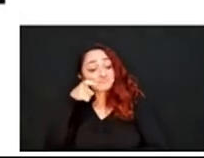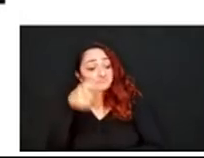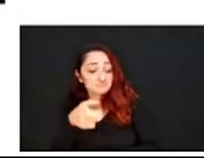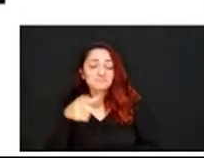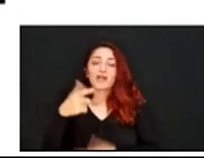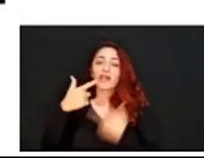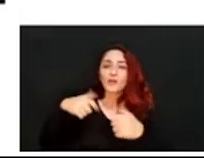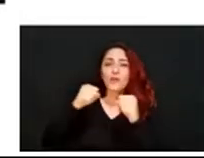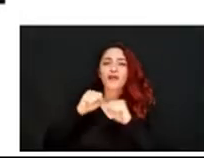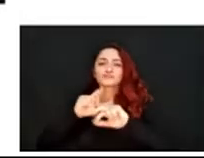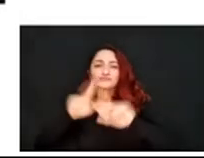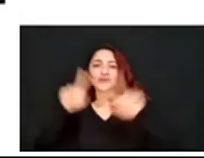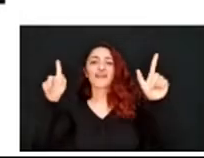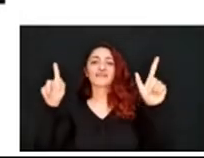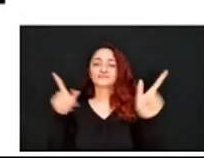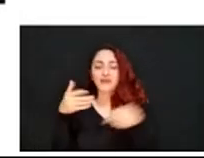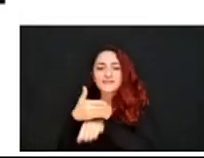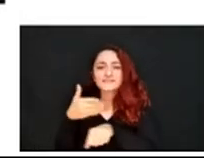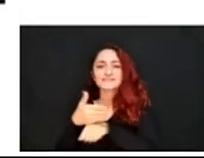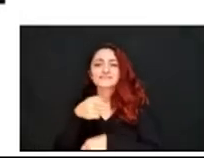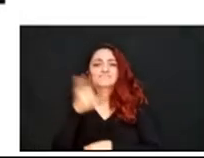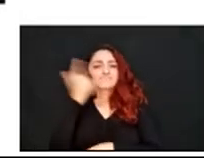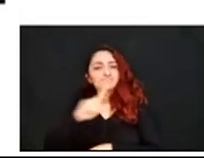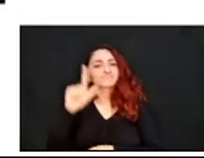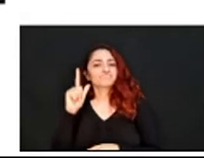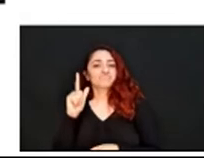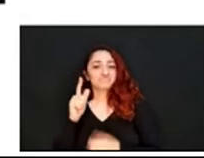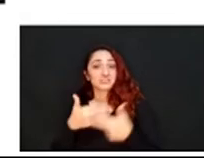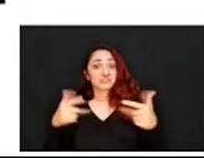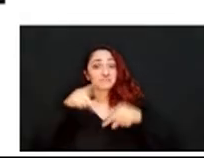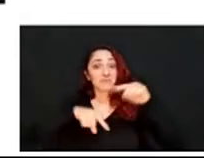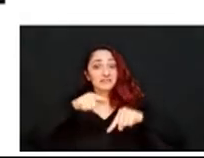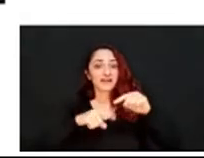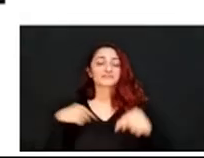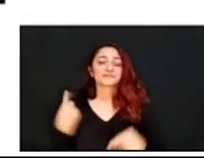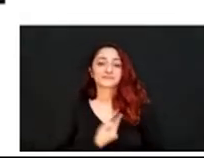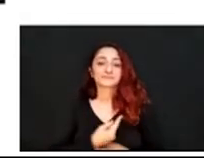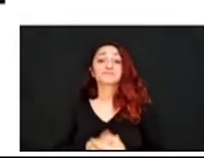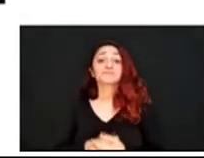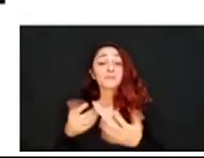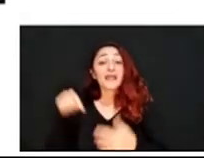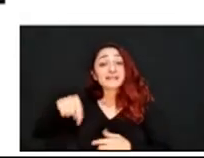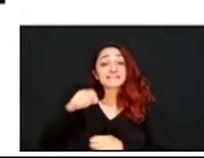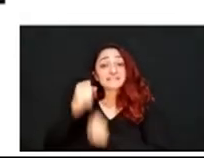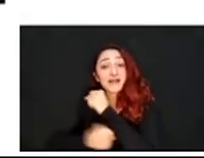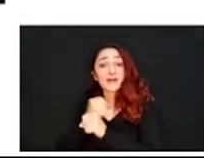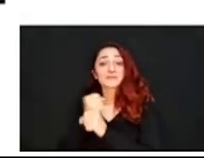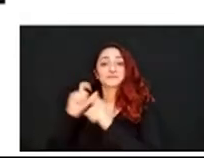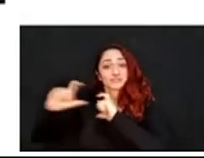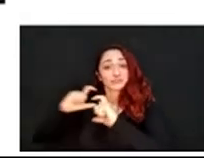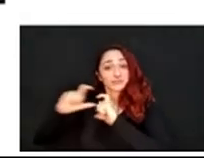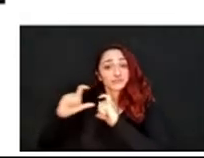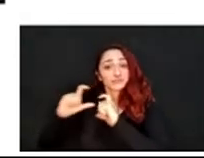linguagem diferente um acesso diferente aos conteúdos que a gente tem Inclusive a história em quadrinhos do Oceano reserva A